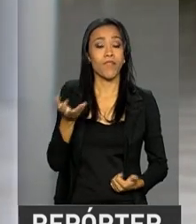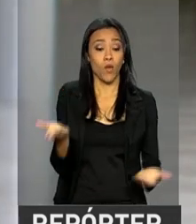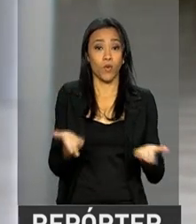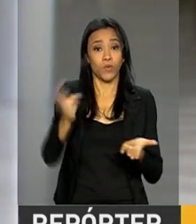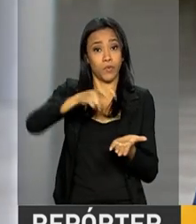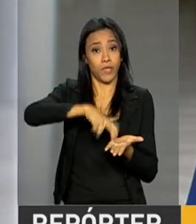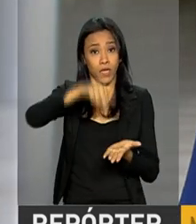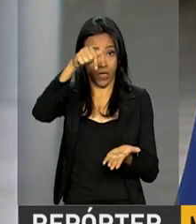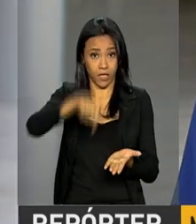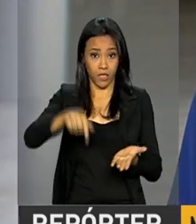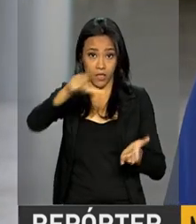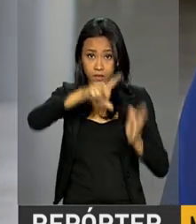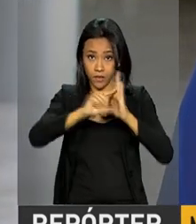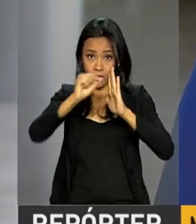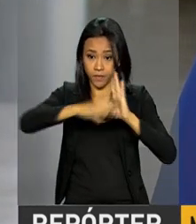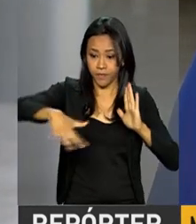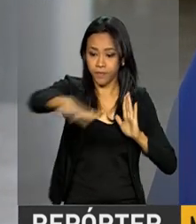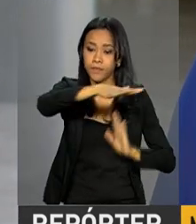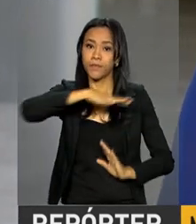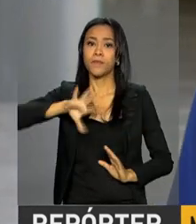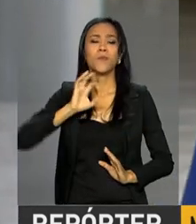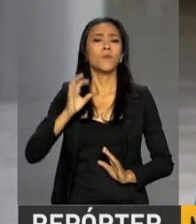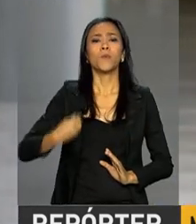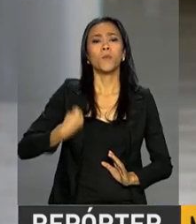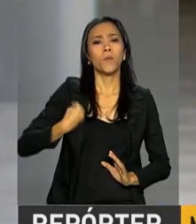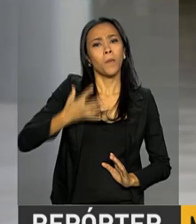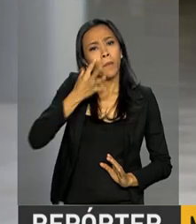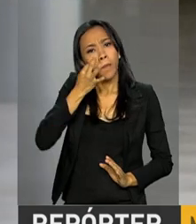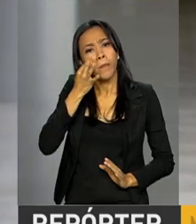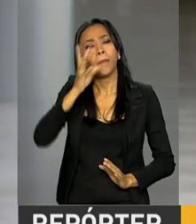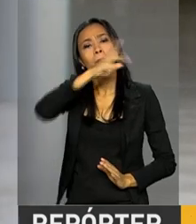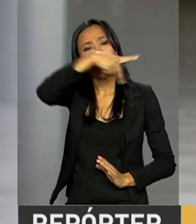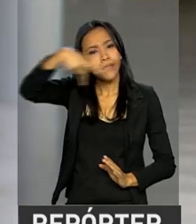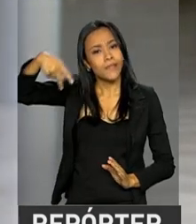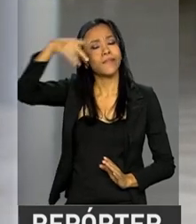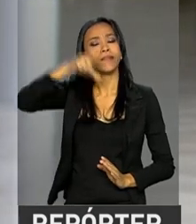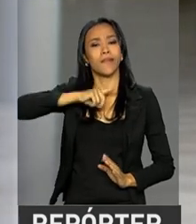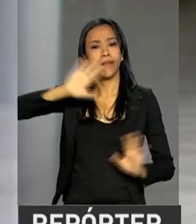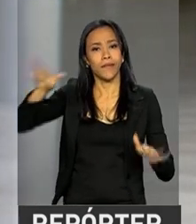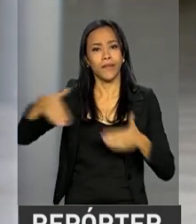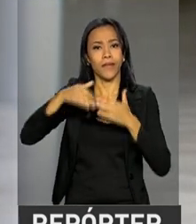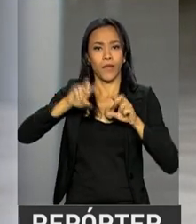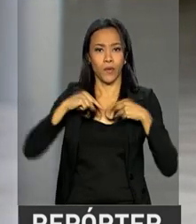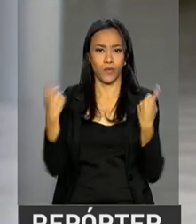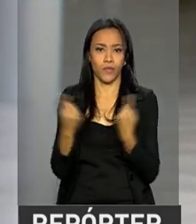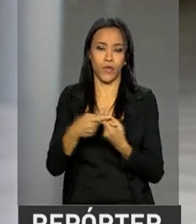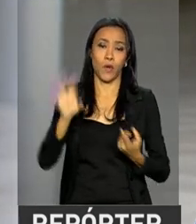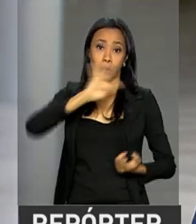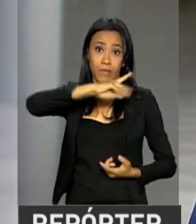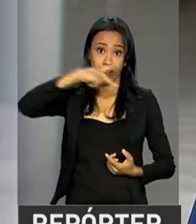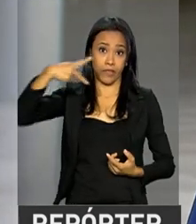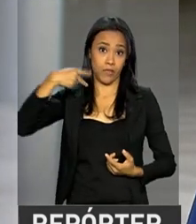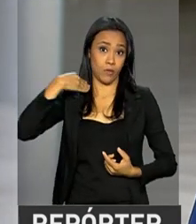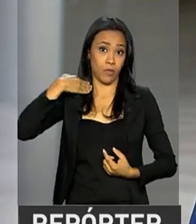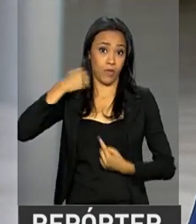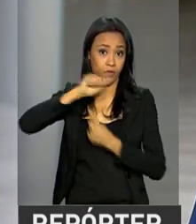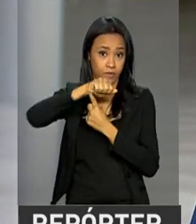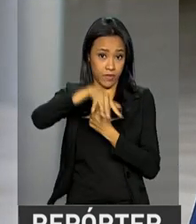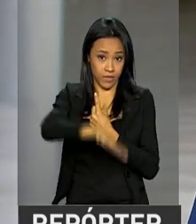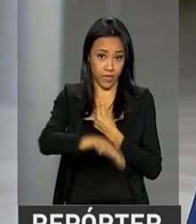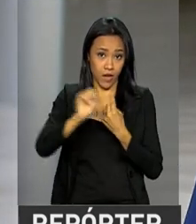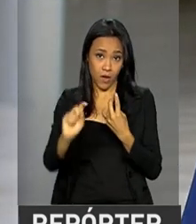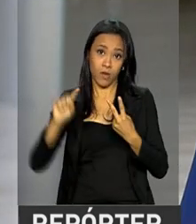de manhã aqui no palácio do planalto o presidente michel temer se reúne com o presidente do banco central ilan goldfajn e